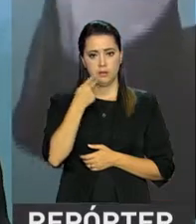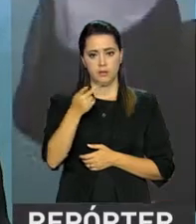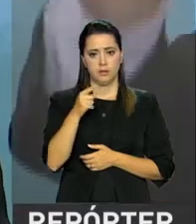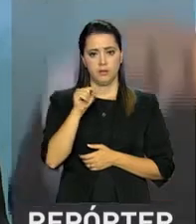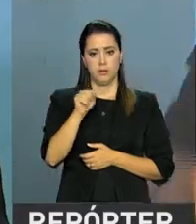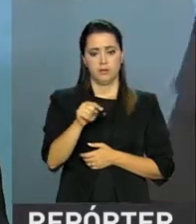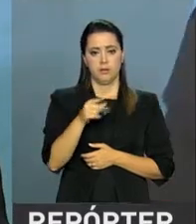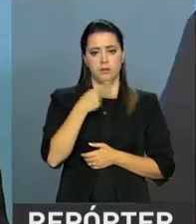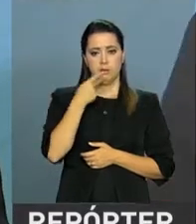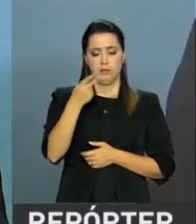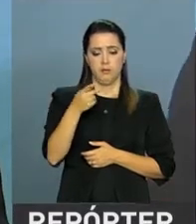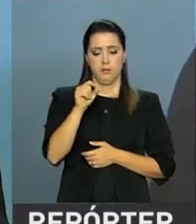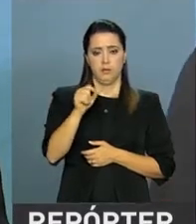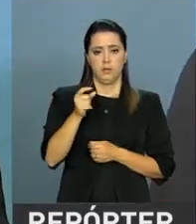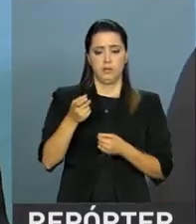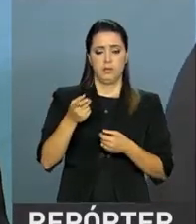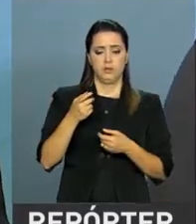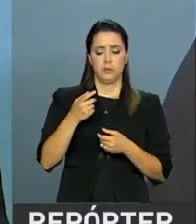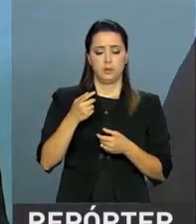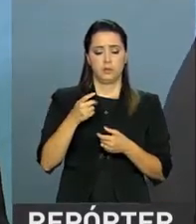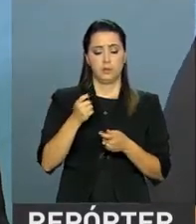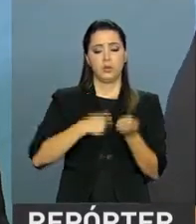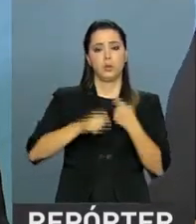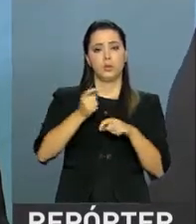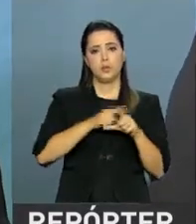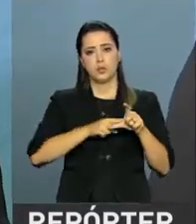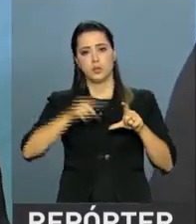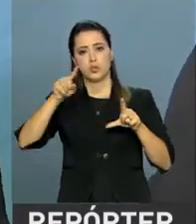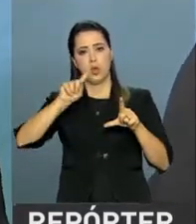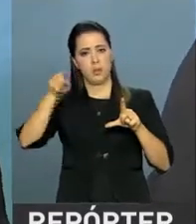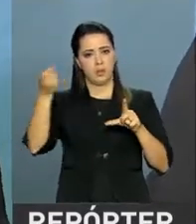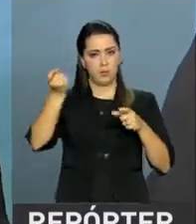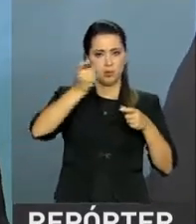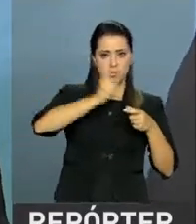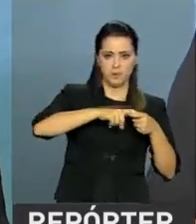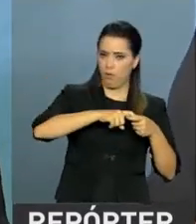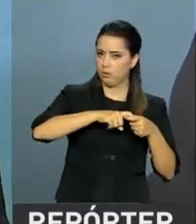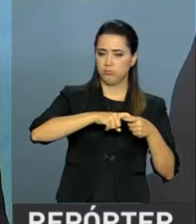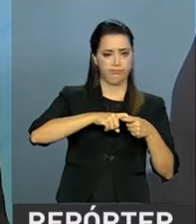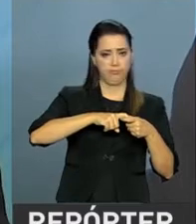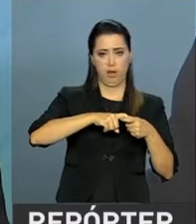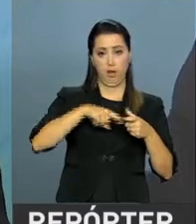a economia que decola e volta. Não, nós estamos agora